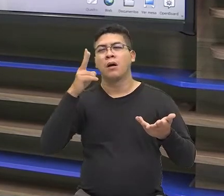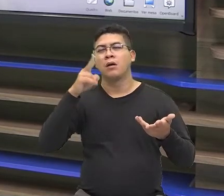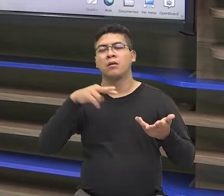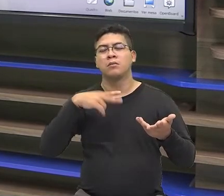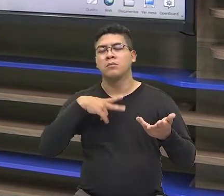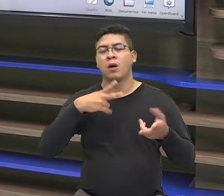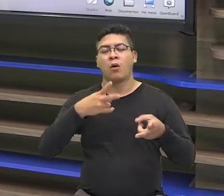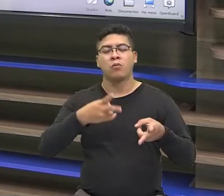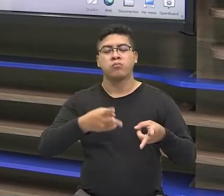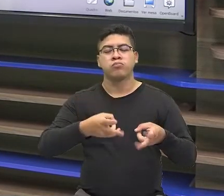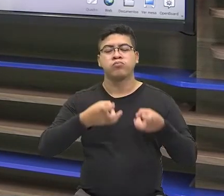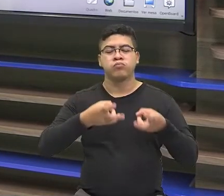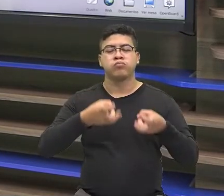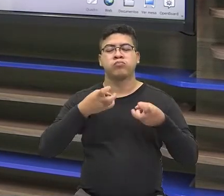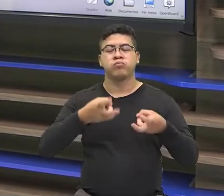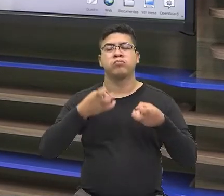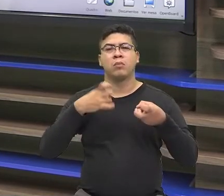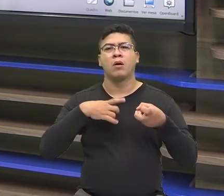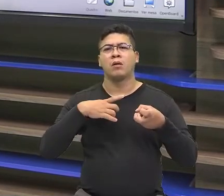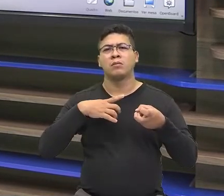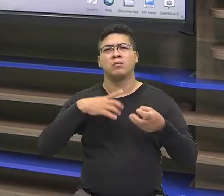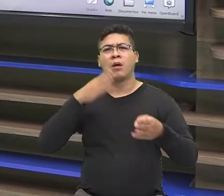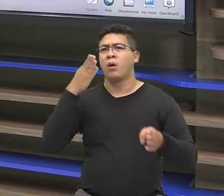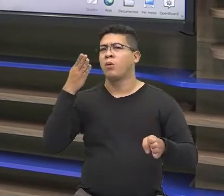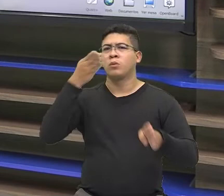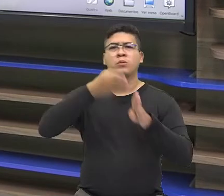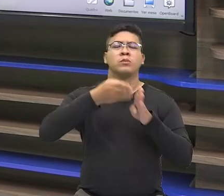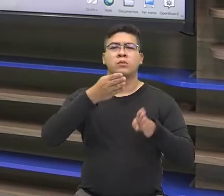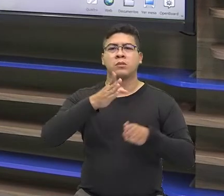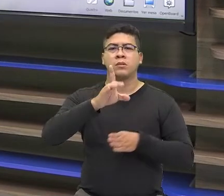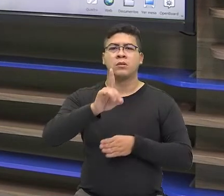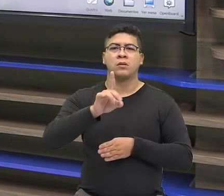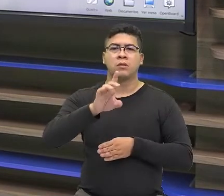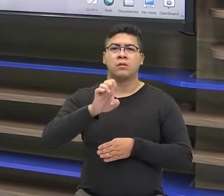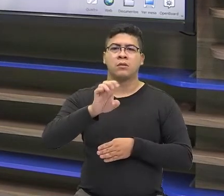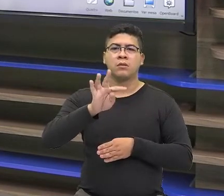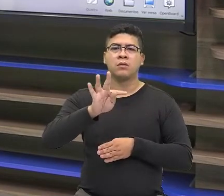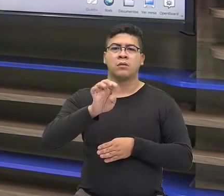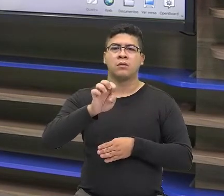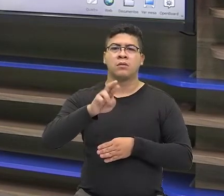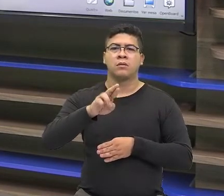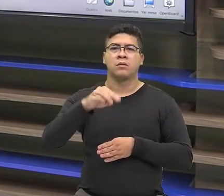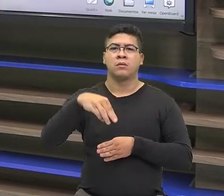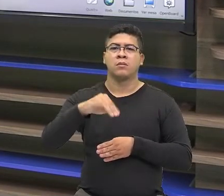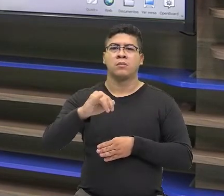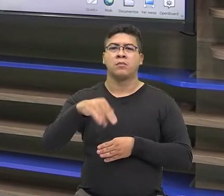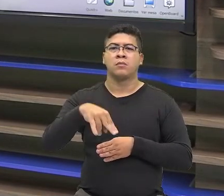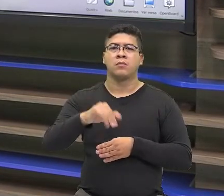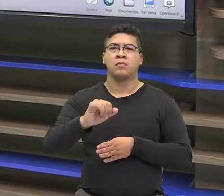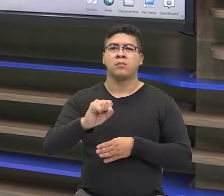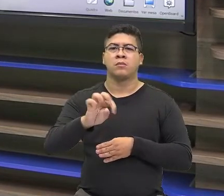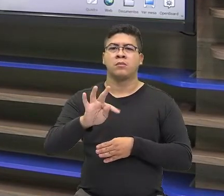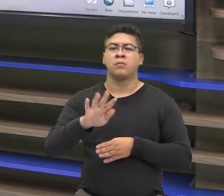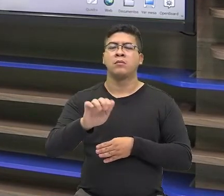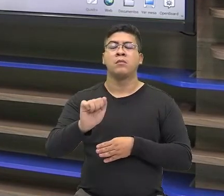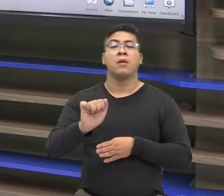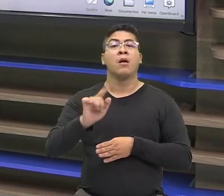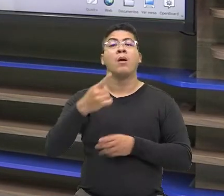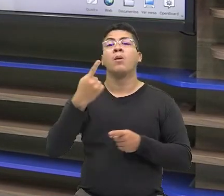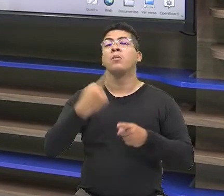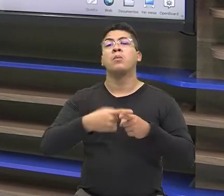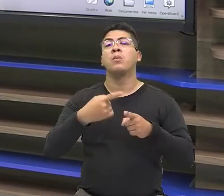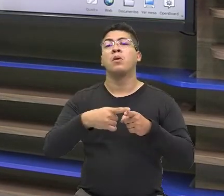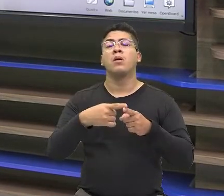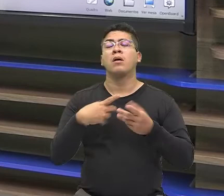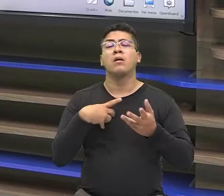ali, através da filosofia determinista. Por quê? Por que ele vive nessa situação? Né? Por causa do abandono